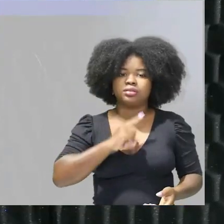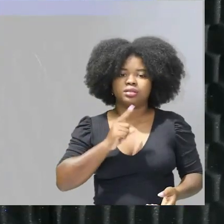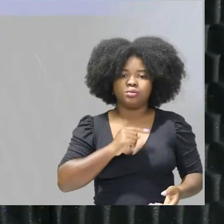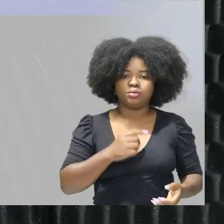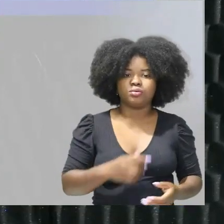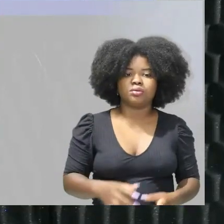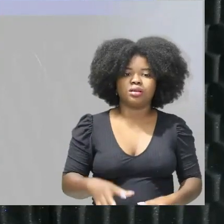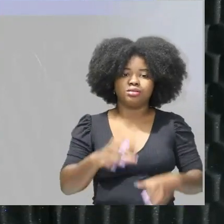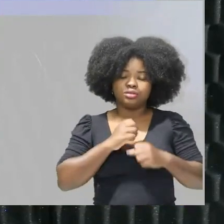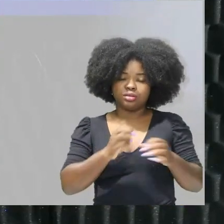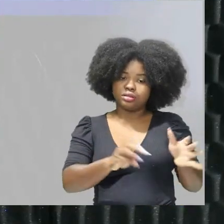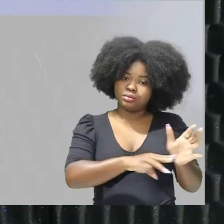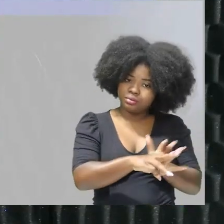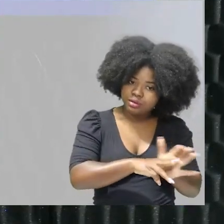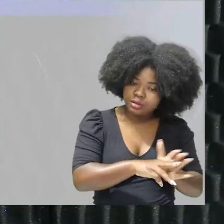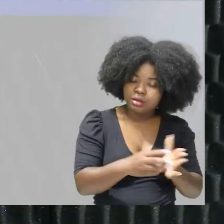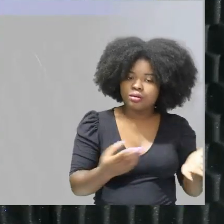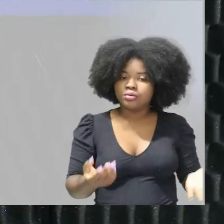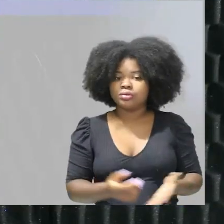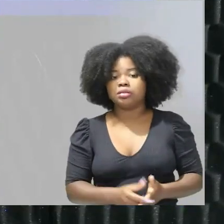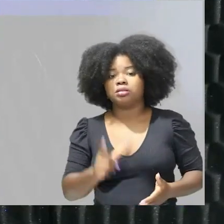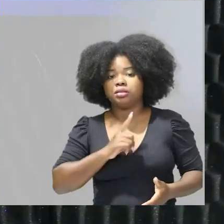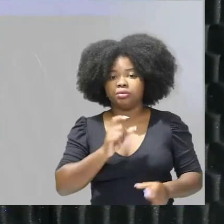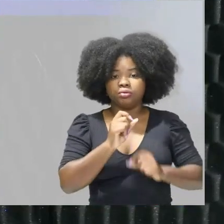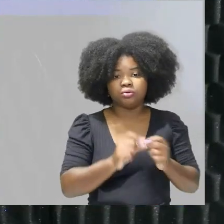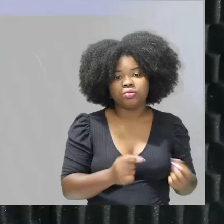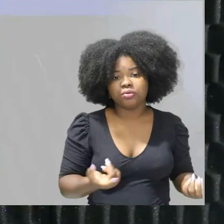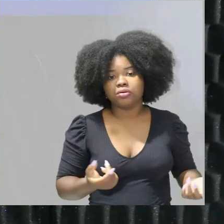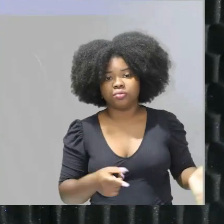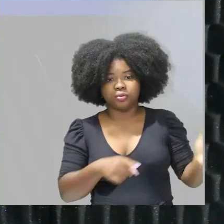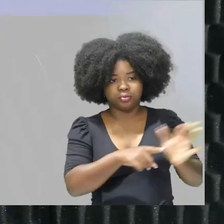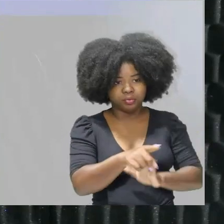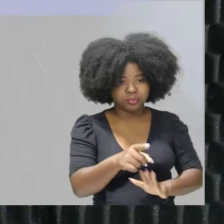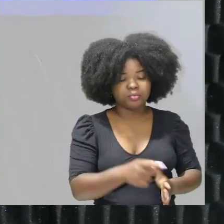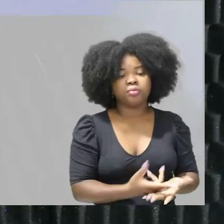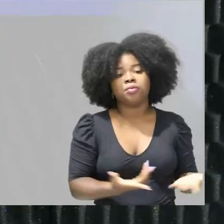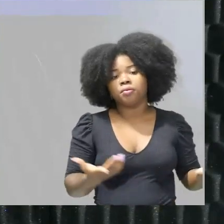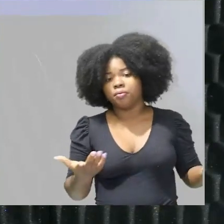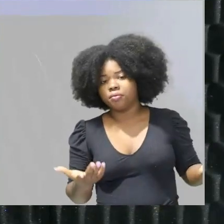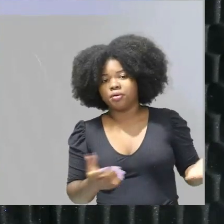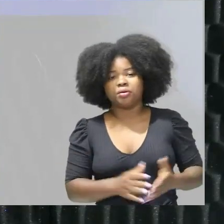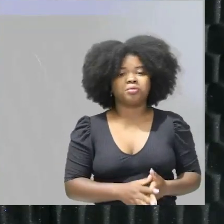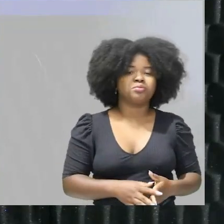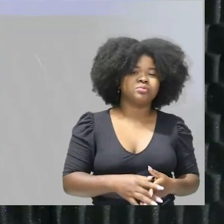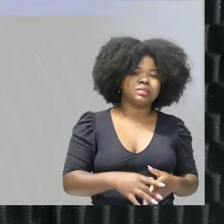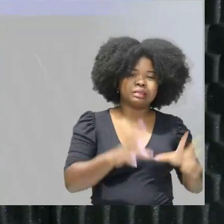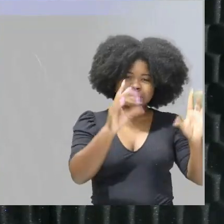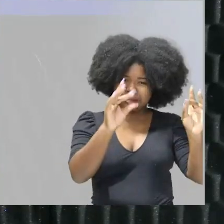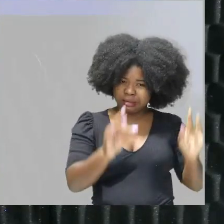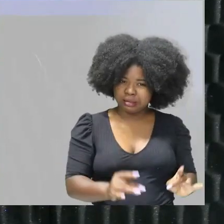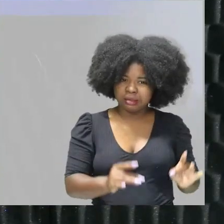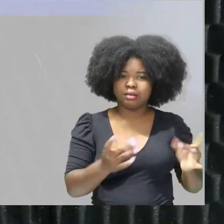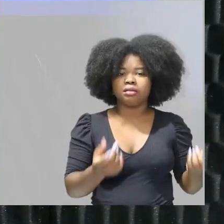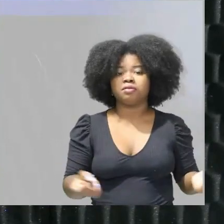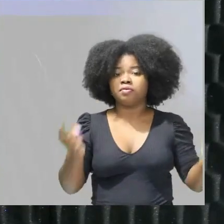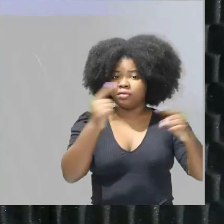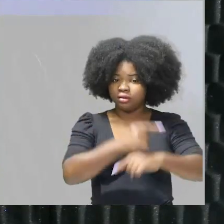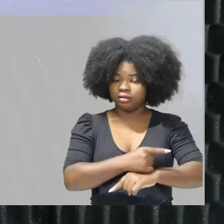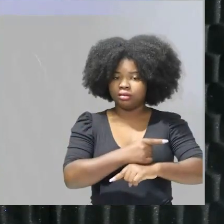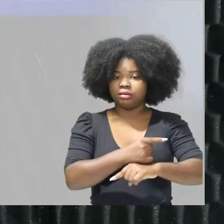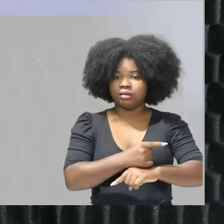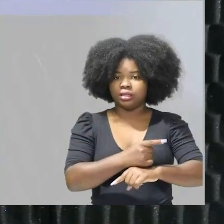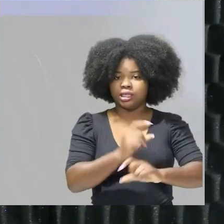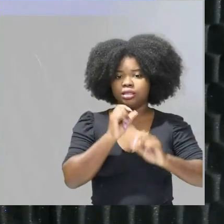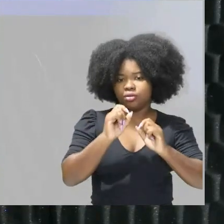metodologia tá fizemos uma questão ainda agora extremamente delicada invertendo termos de um texto